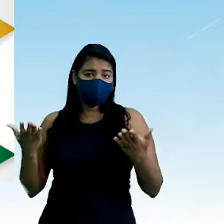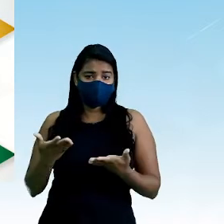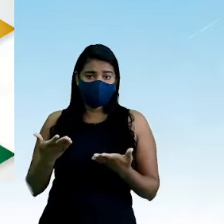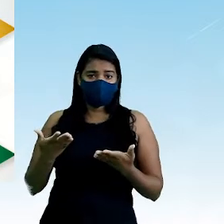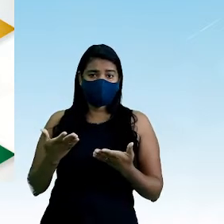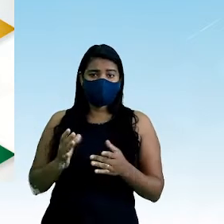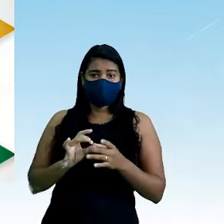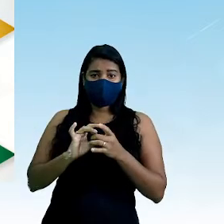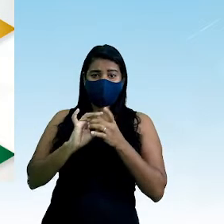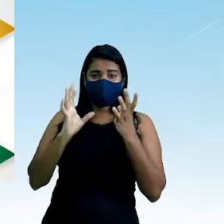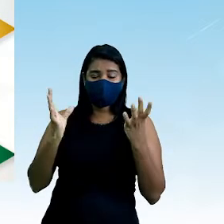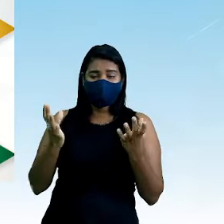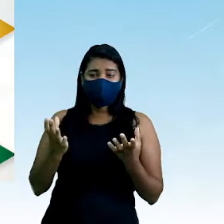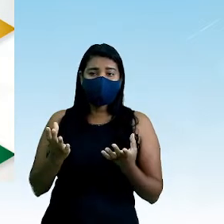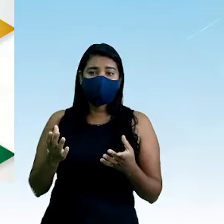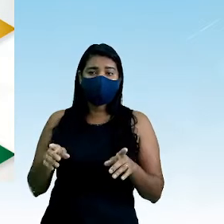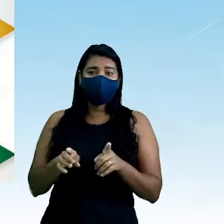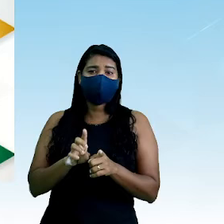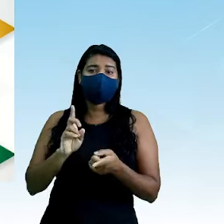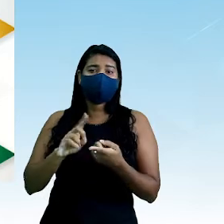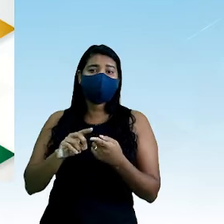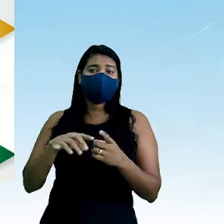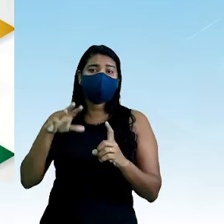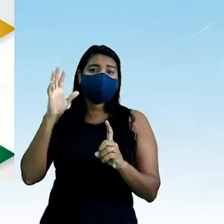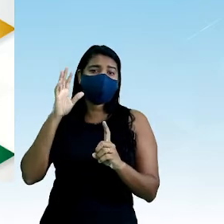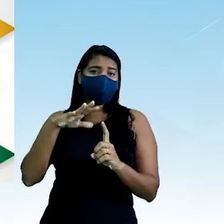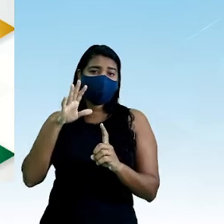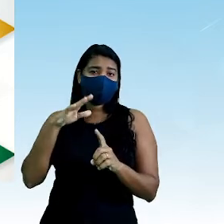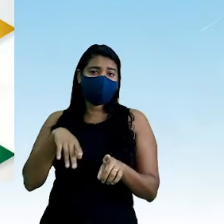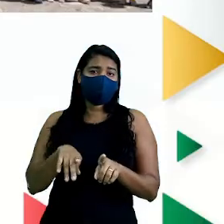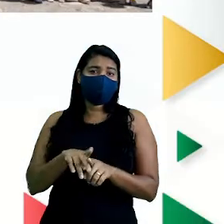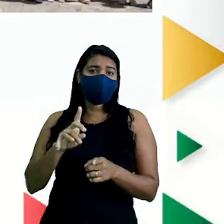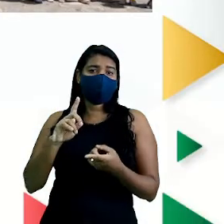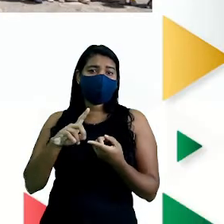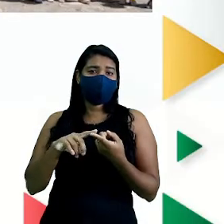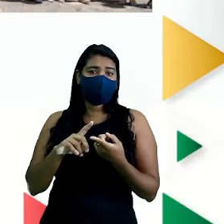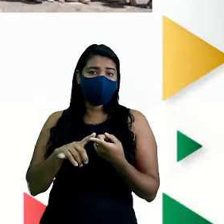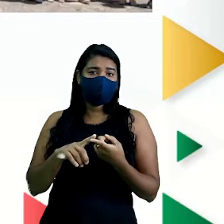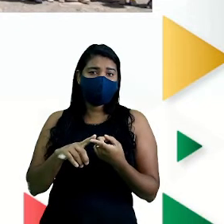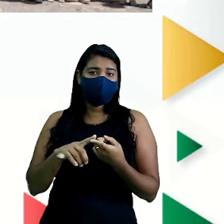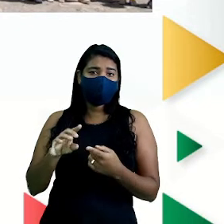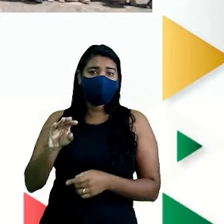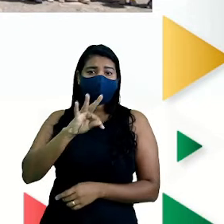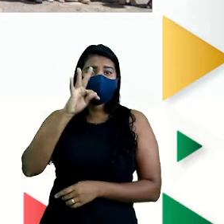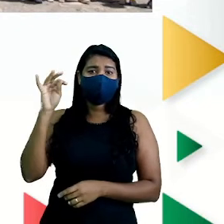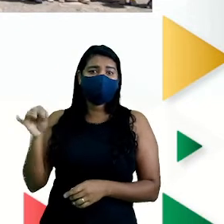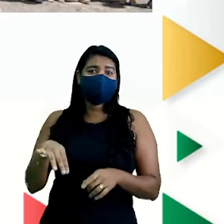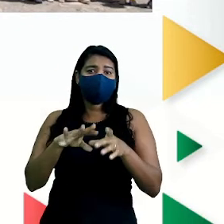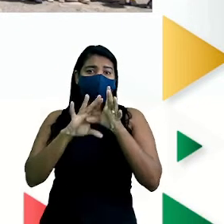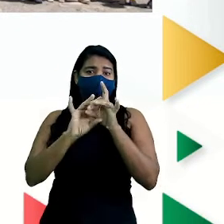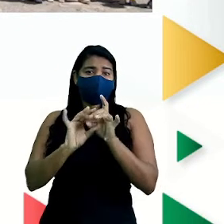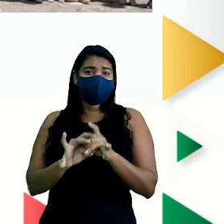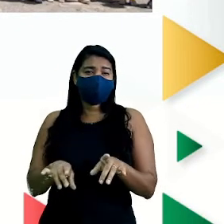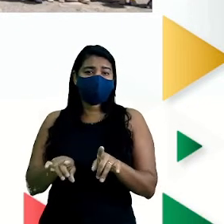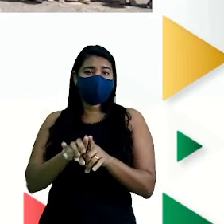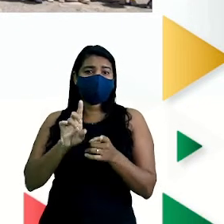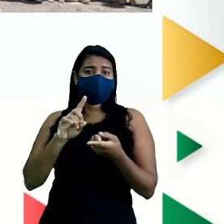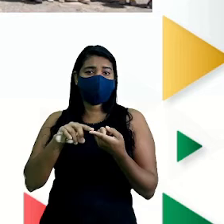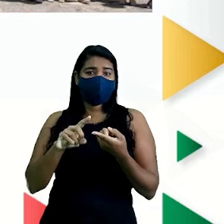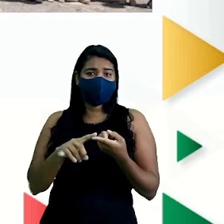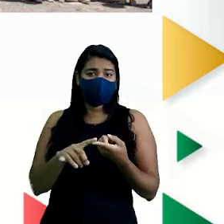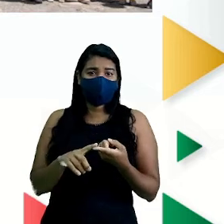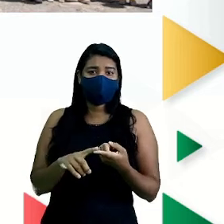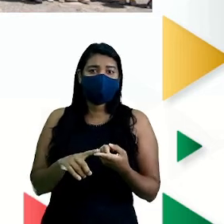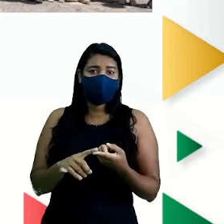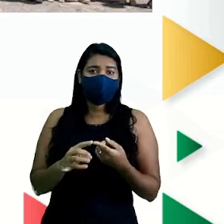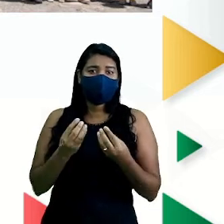recém-libertos, então também vão influenciar bastante nessa dança, né, que vai ter todo um contexto também, né,